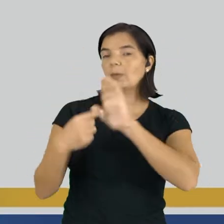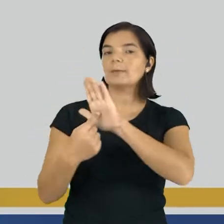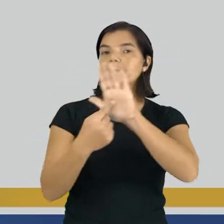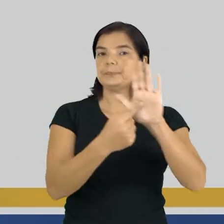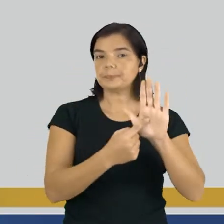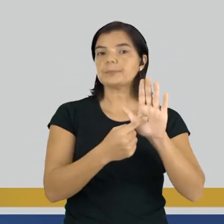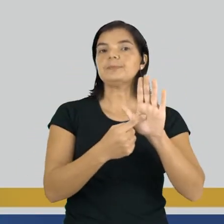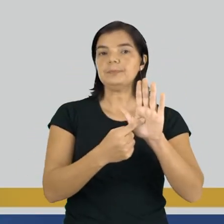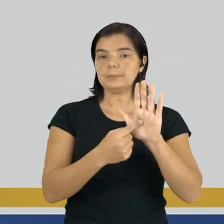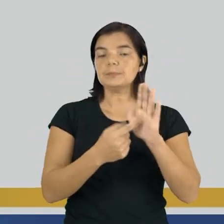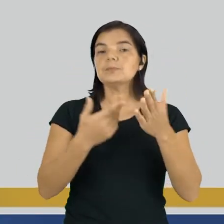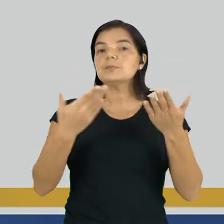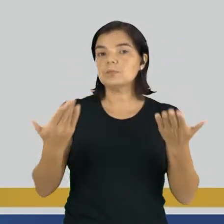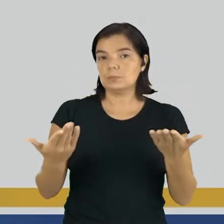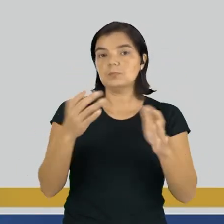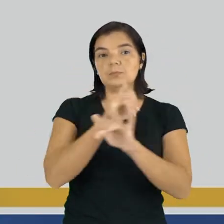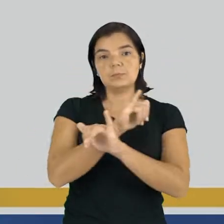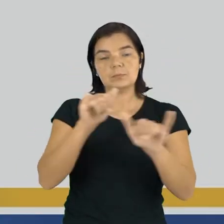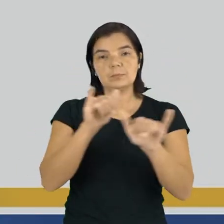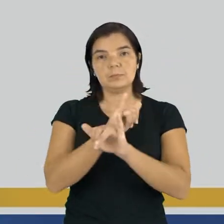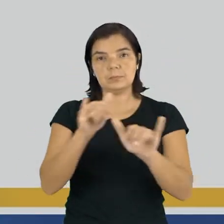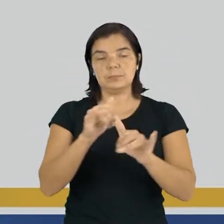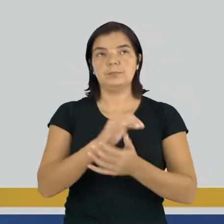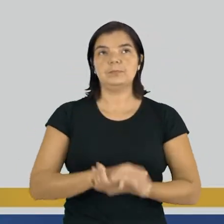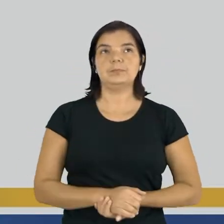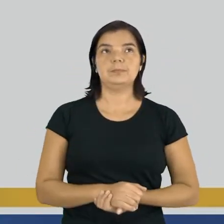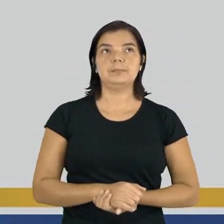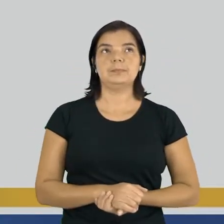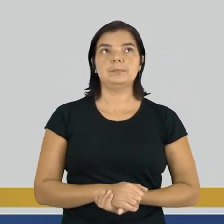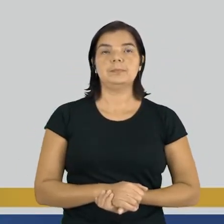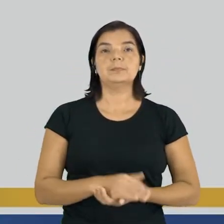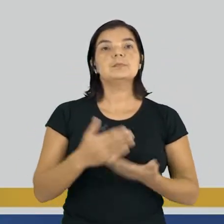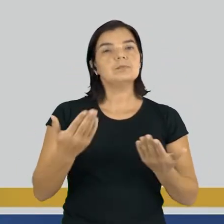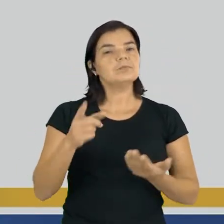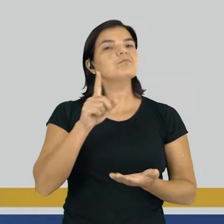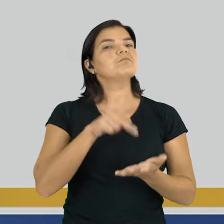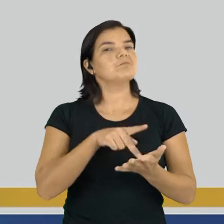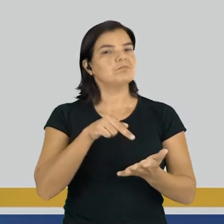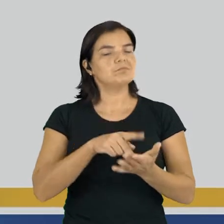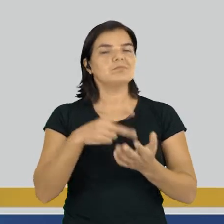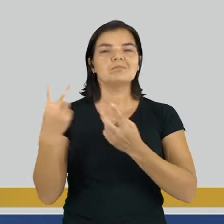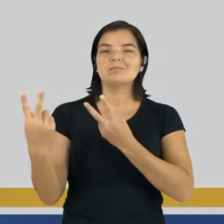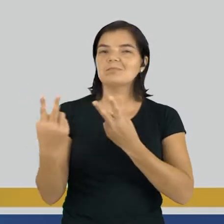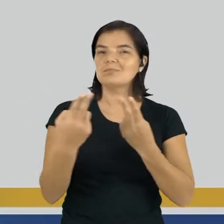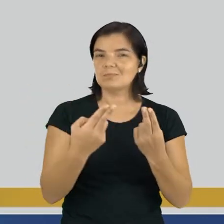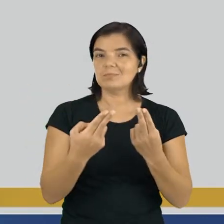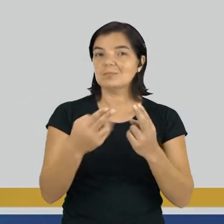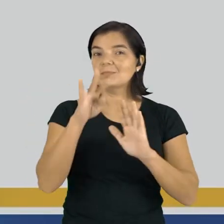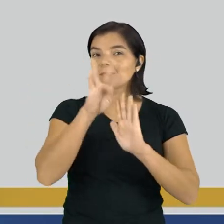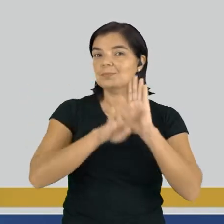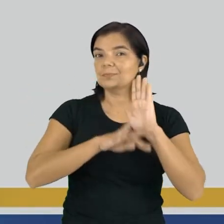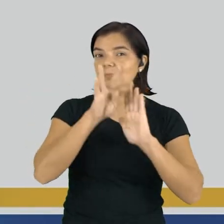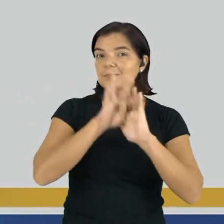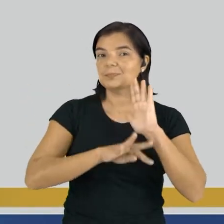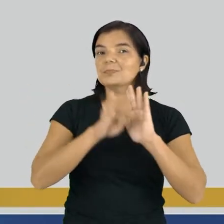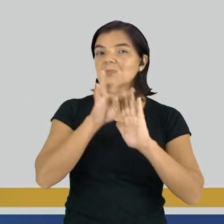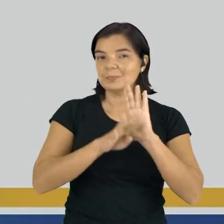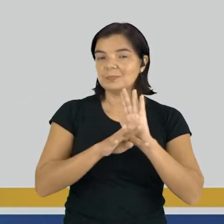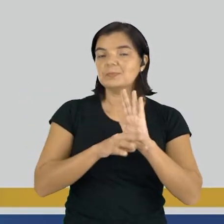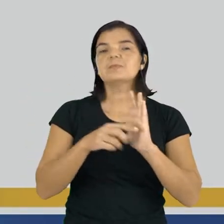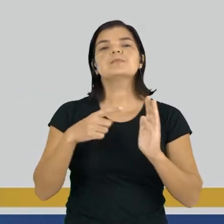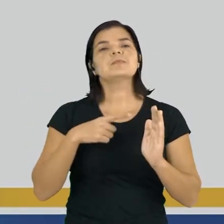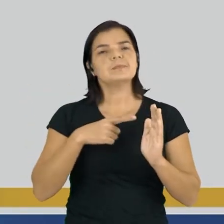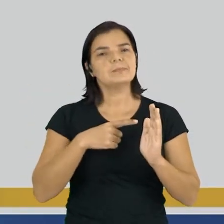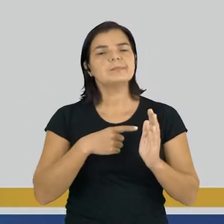identificará o assunto do qual ela traz as informações. Isso mesmo, igual um texto.